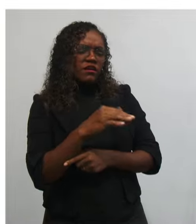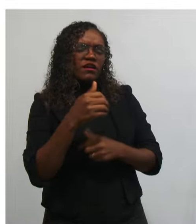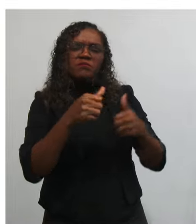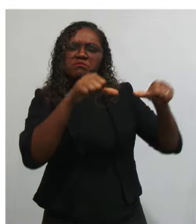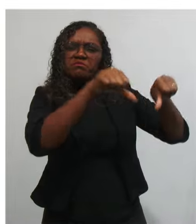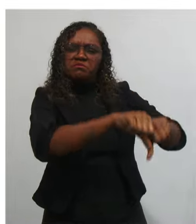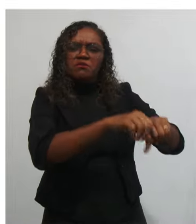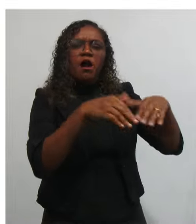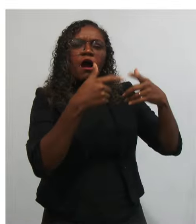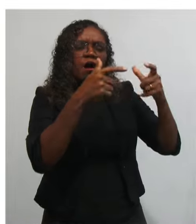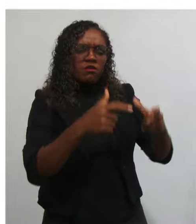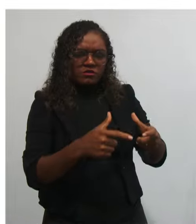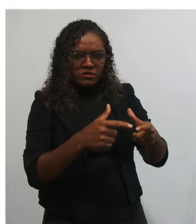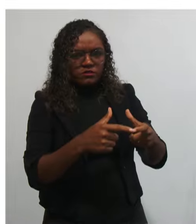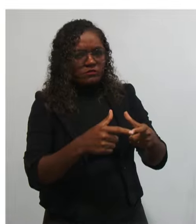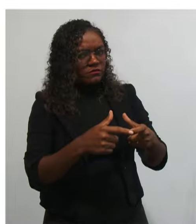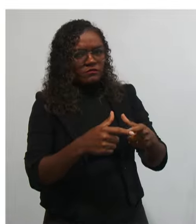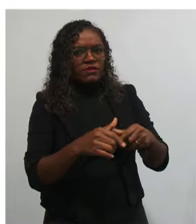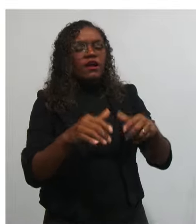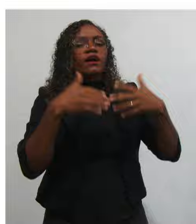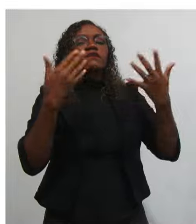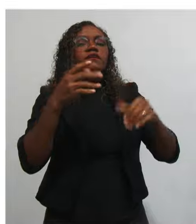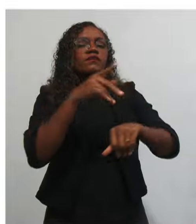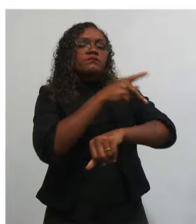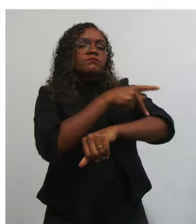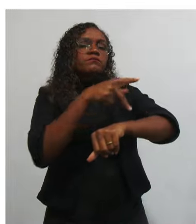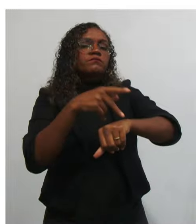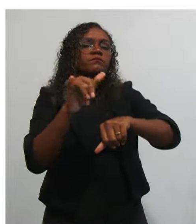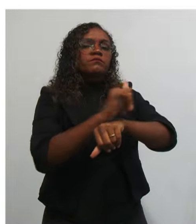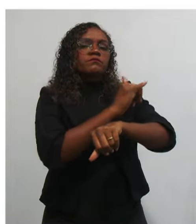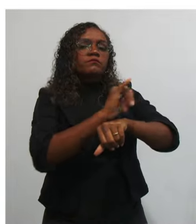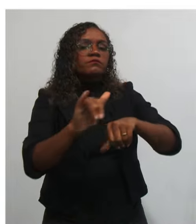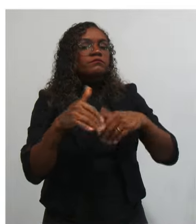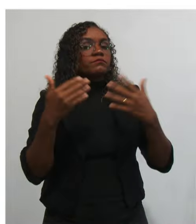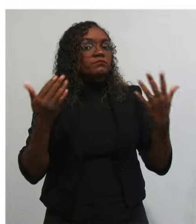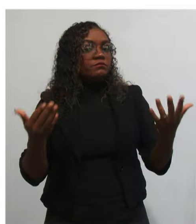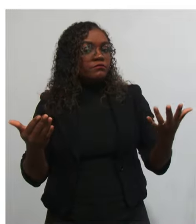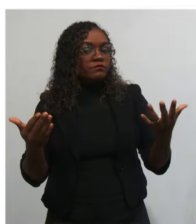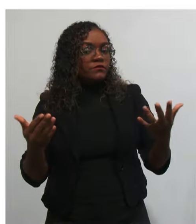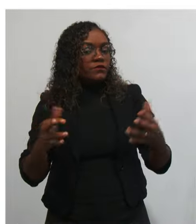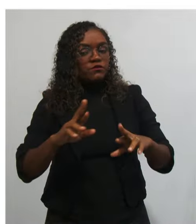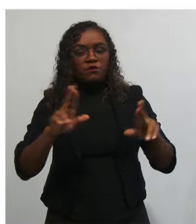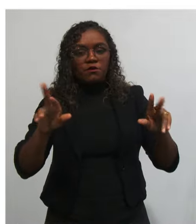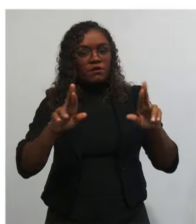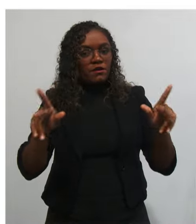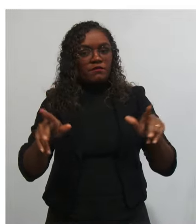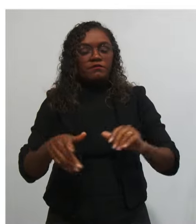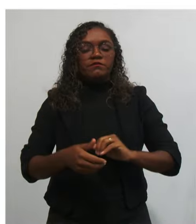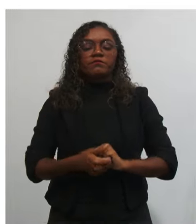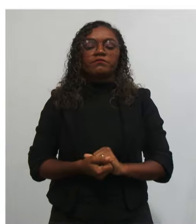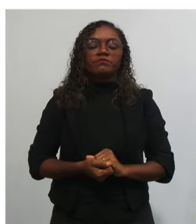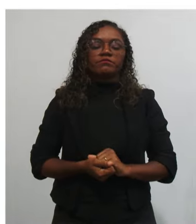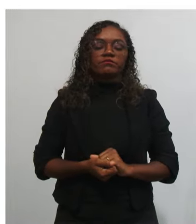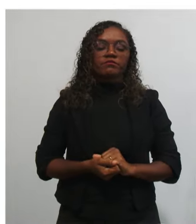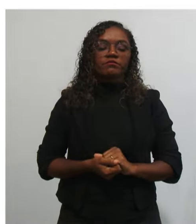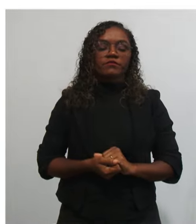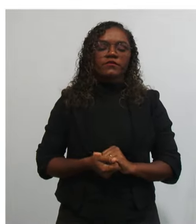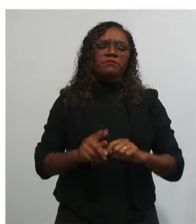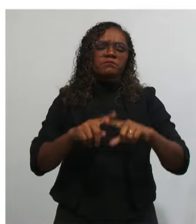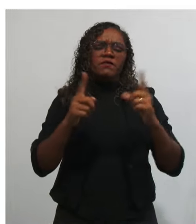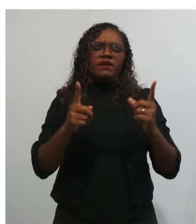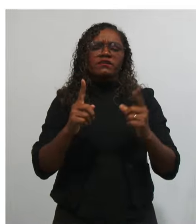práticas pedagógicas então examinar não é avaliar e o que é